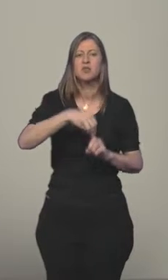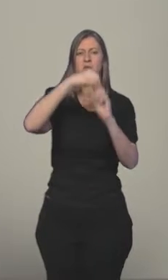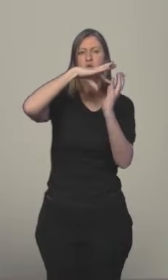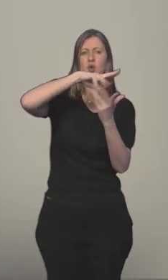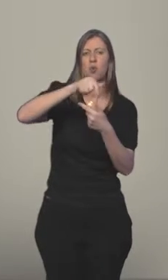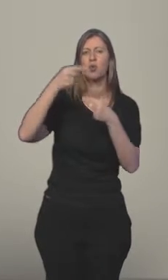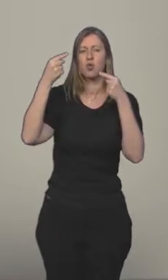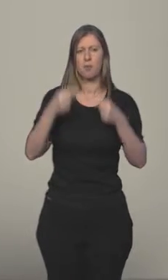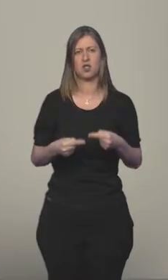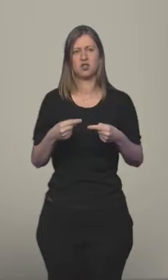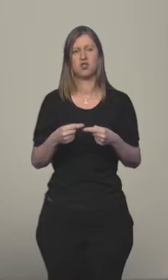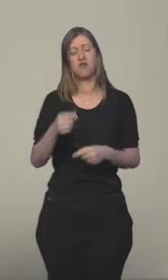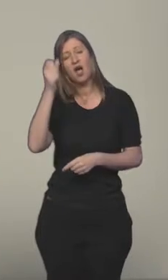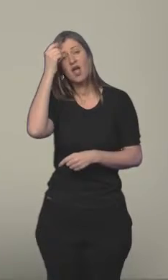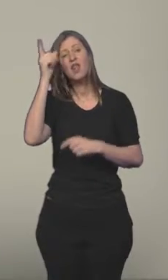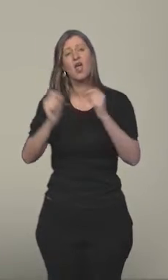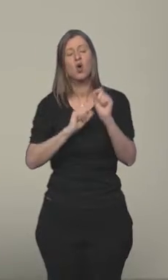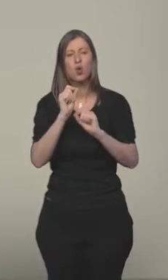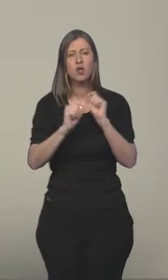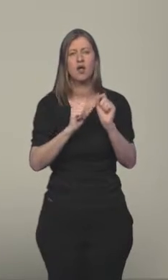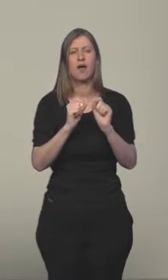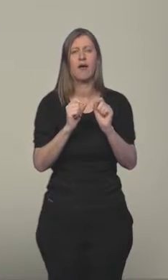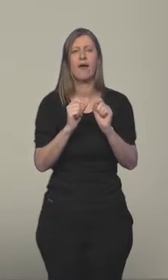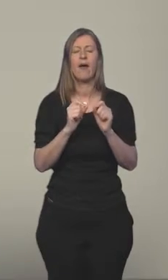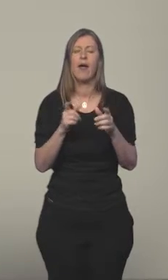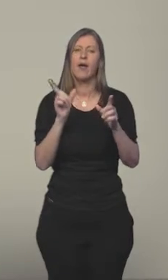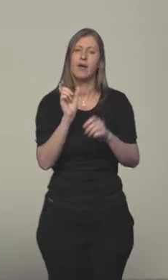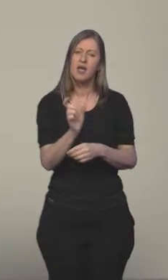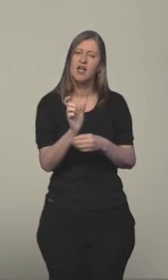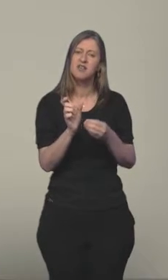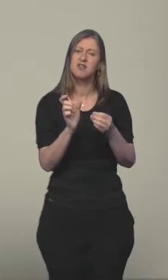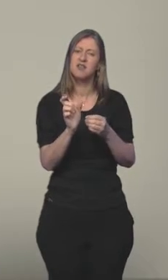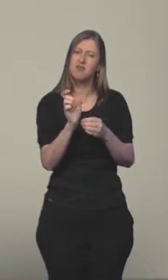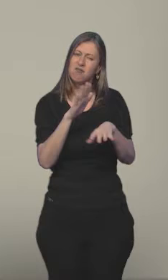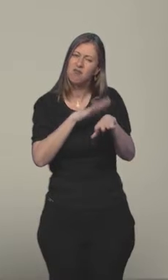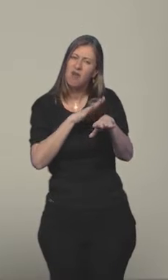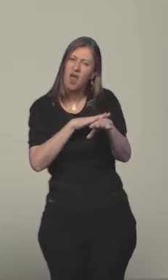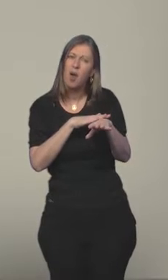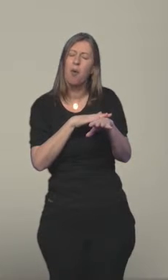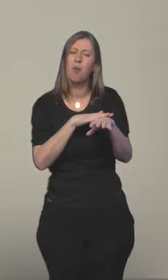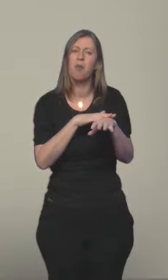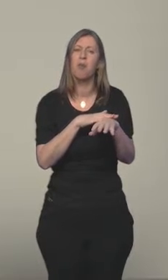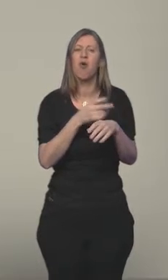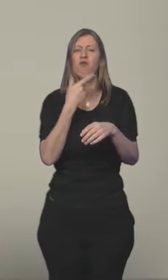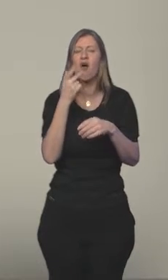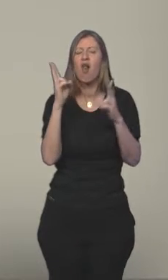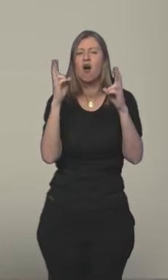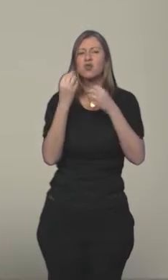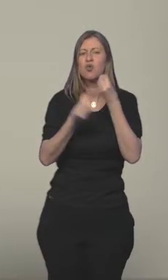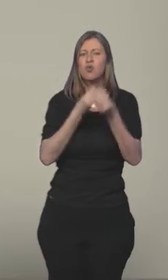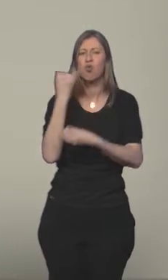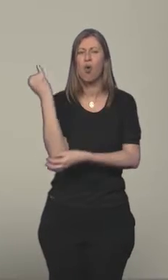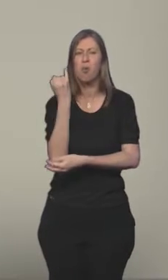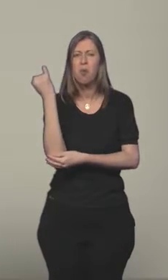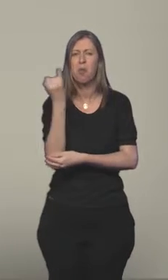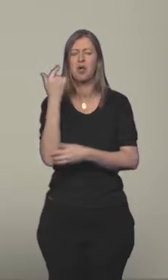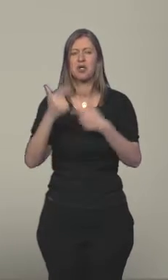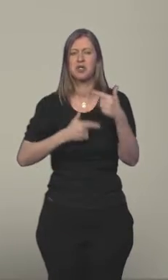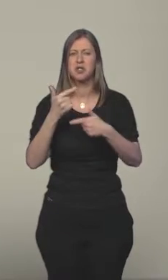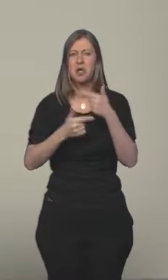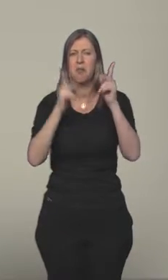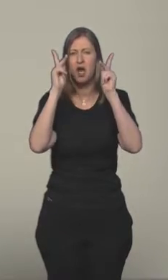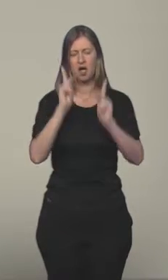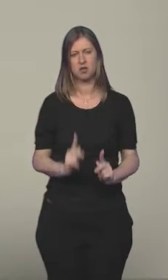mundo que é extremamente competitivo. A ideia é, em um curto espaço, falar um pouco sobre como é